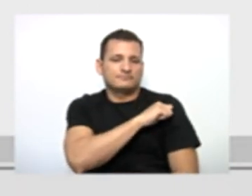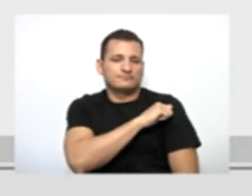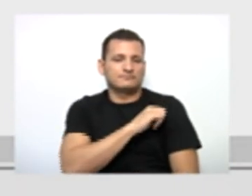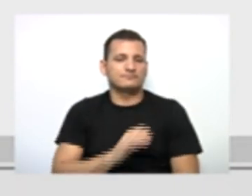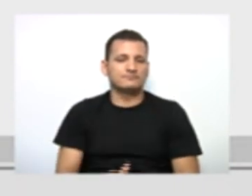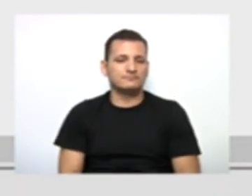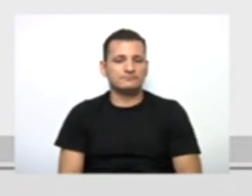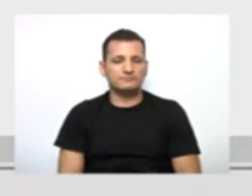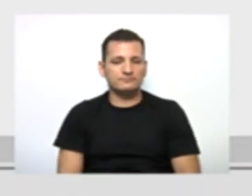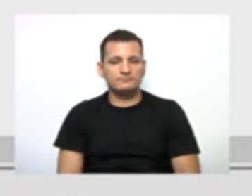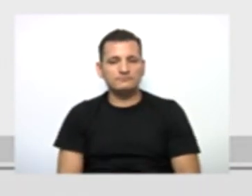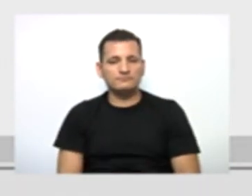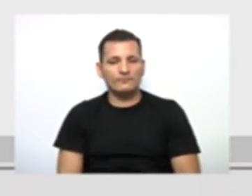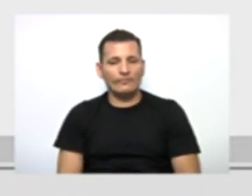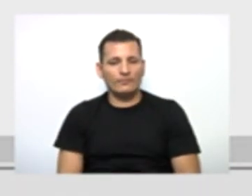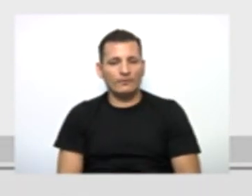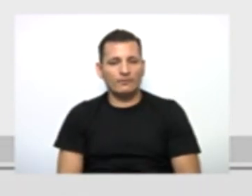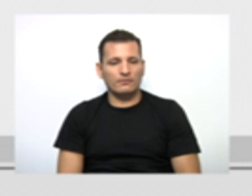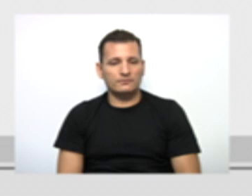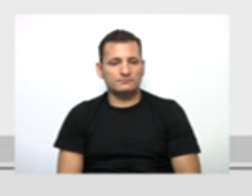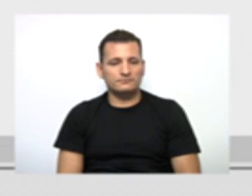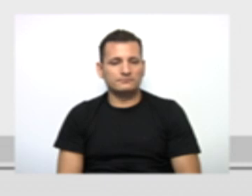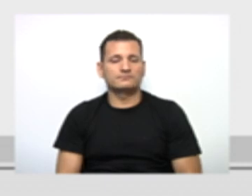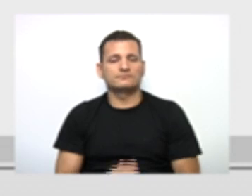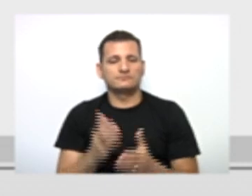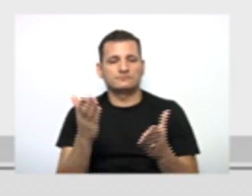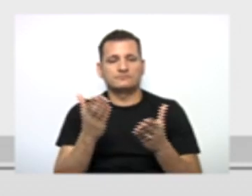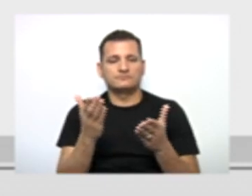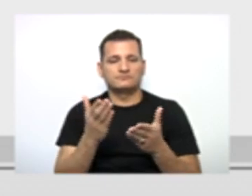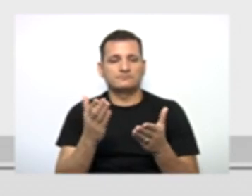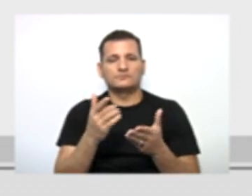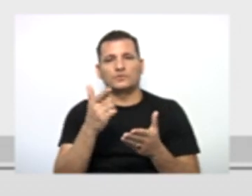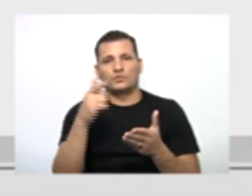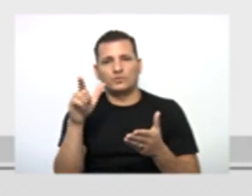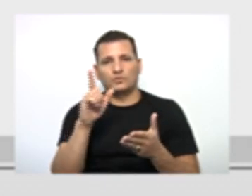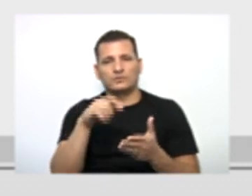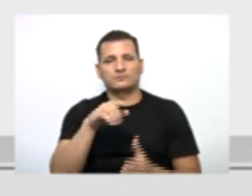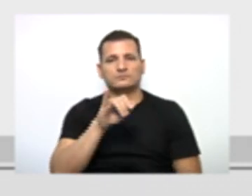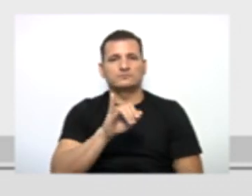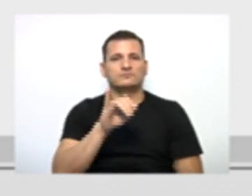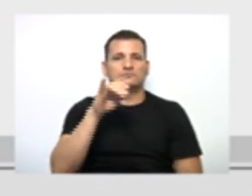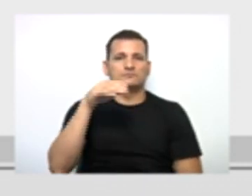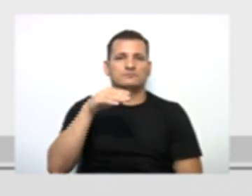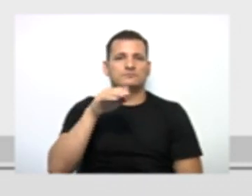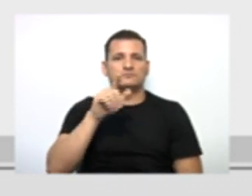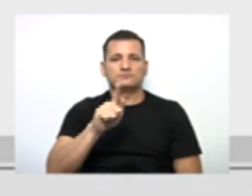inserir agora uma outra tag em linha, que é o IMG,